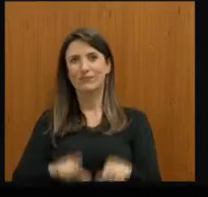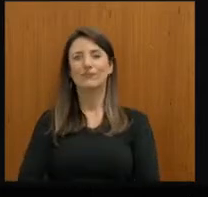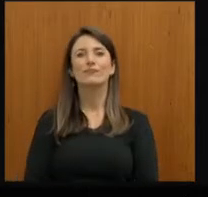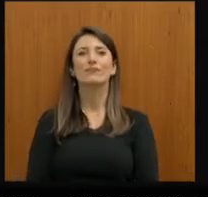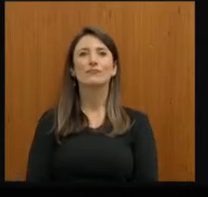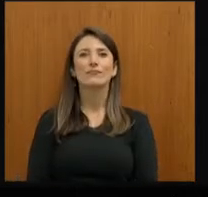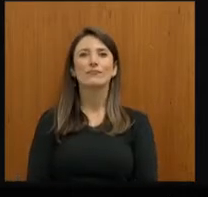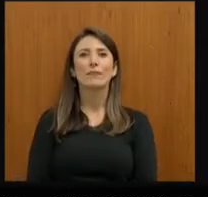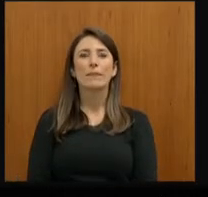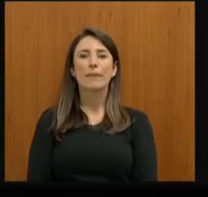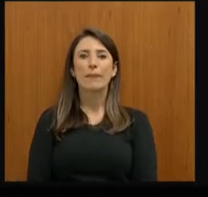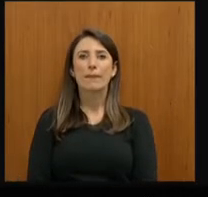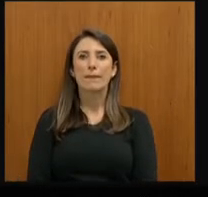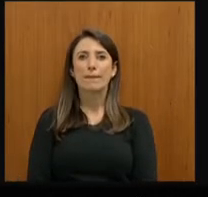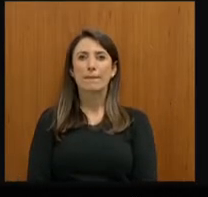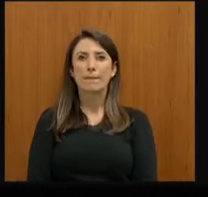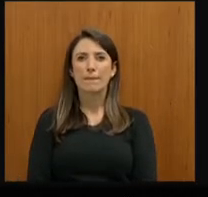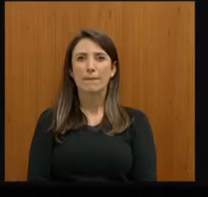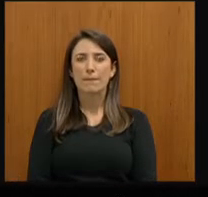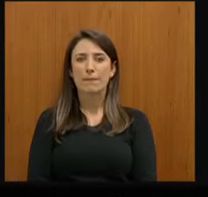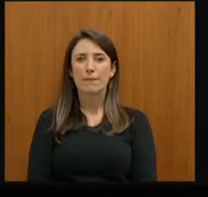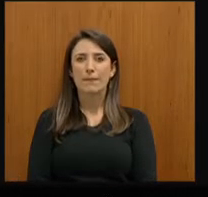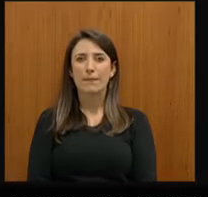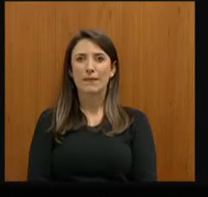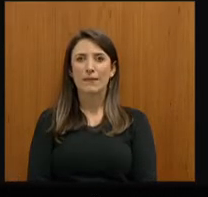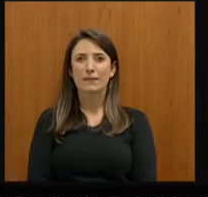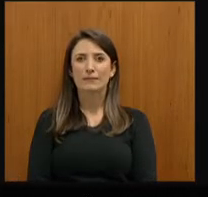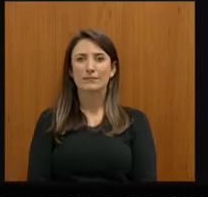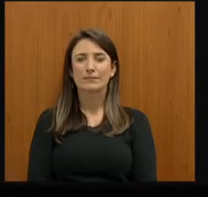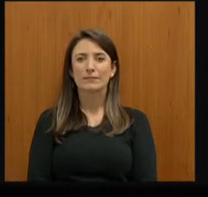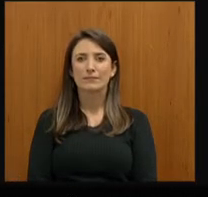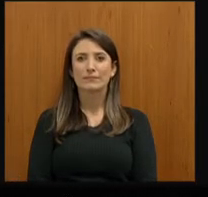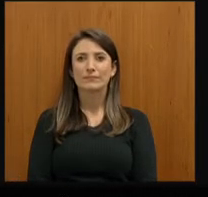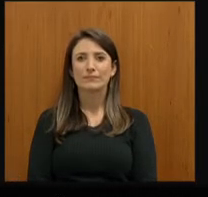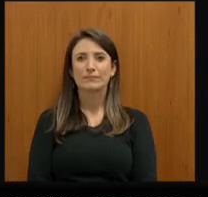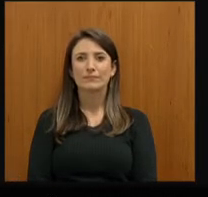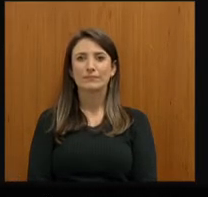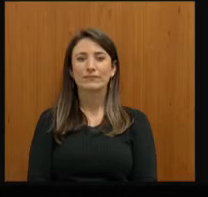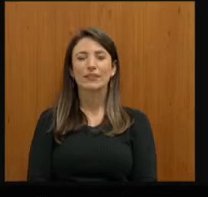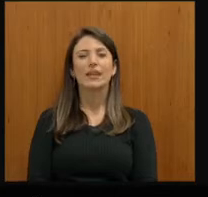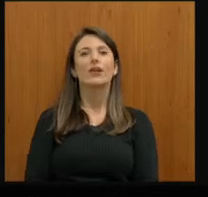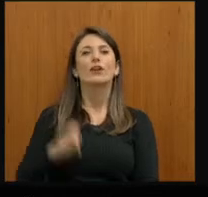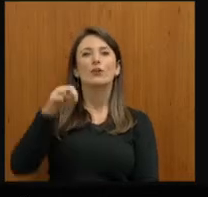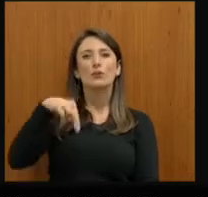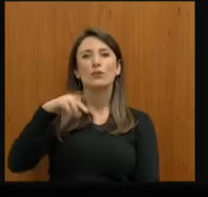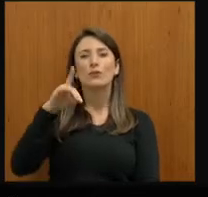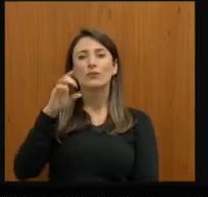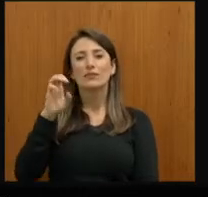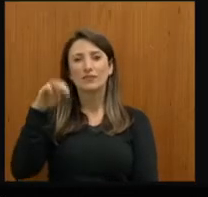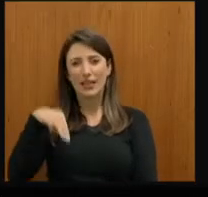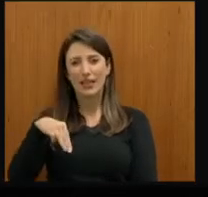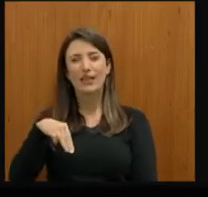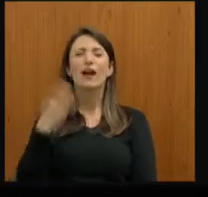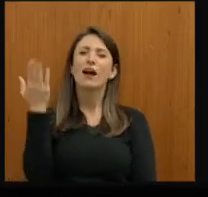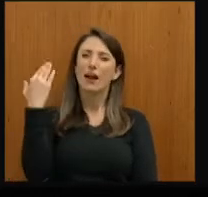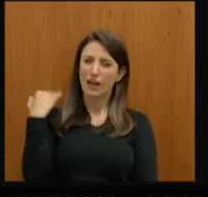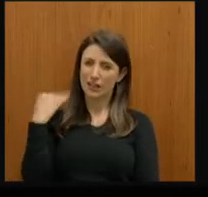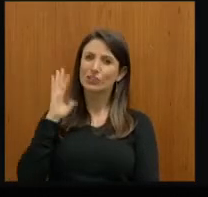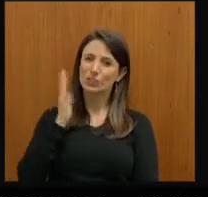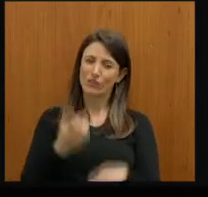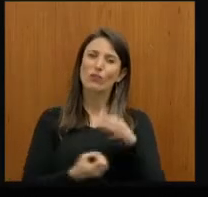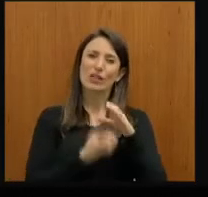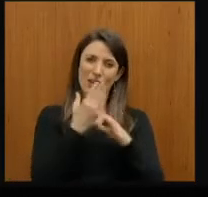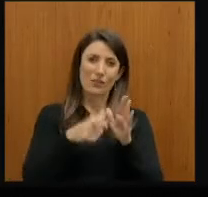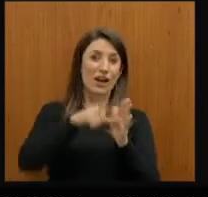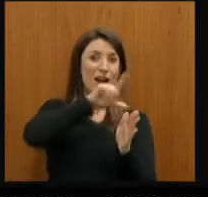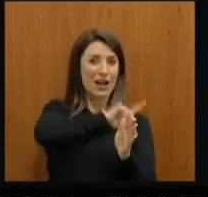bom com a dentro ai esse Uno bem ele já existia previamente a Lei Maria